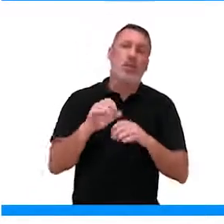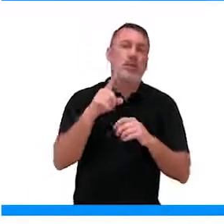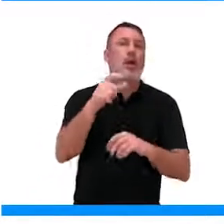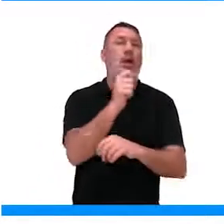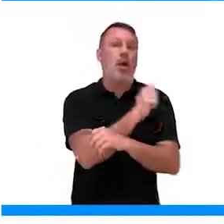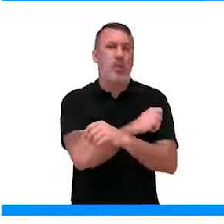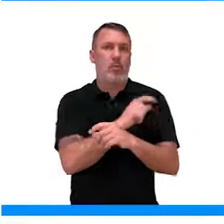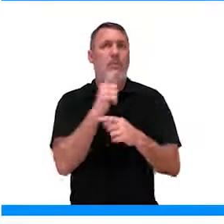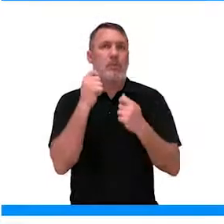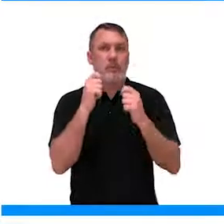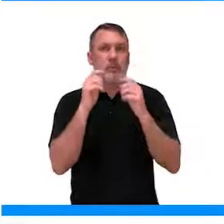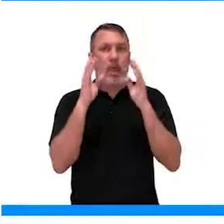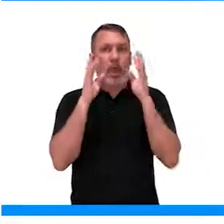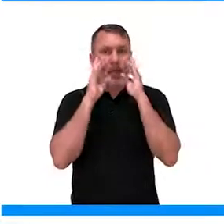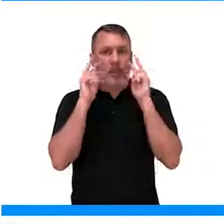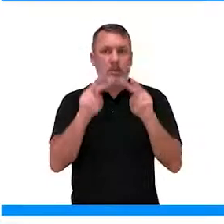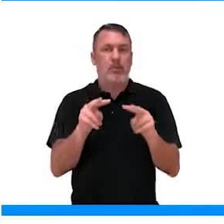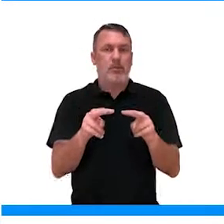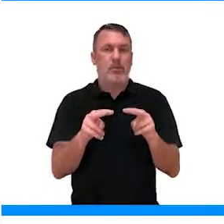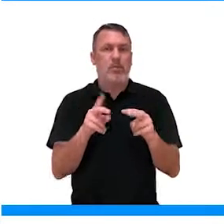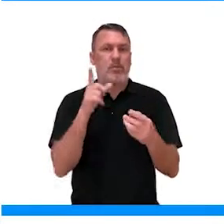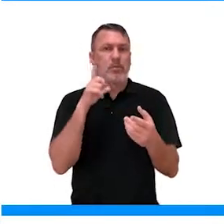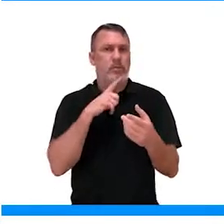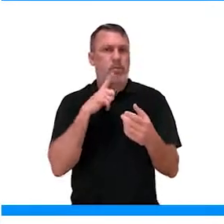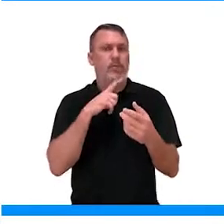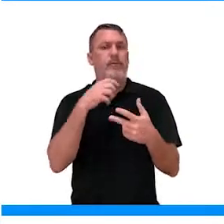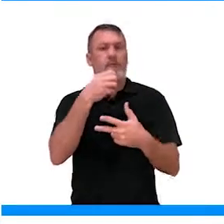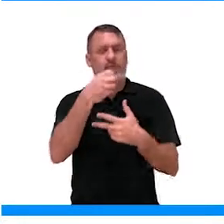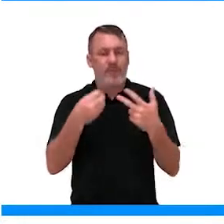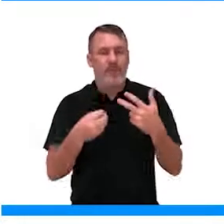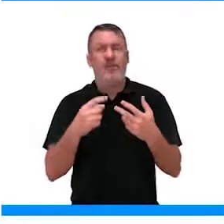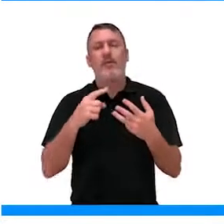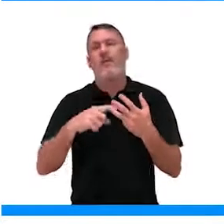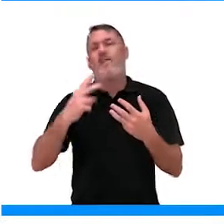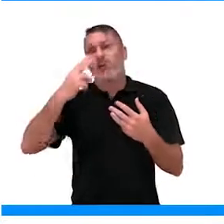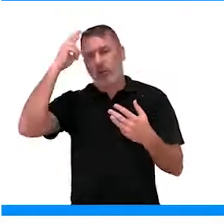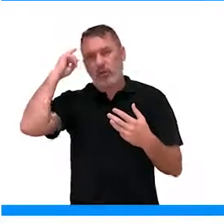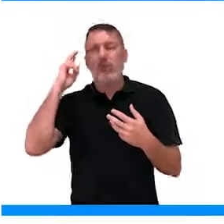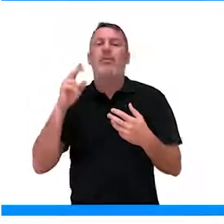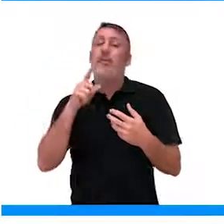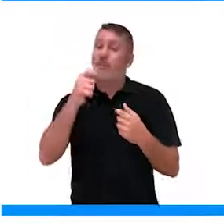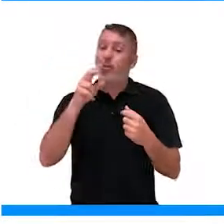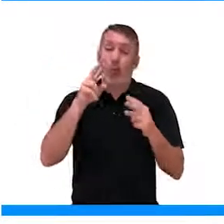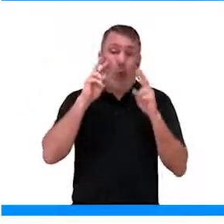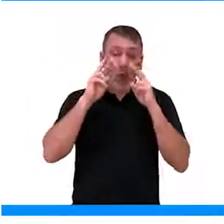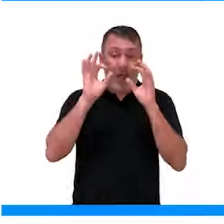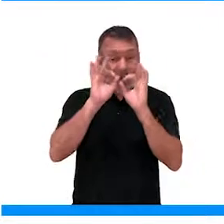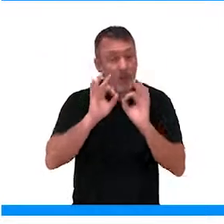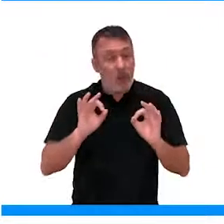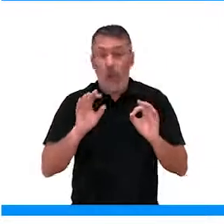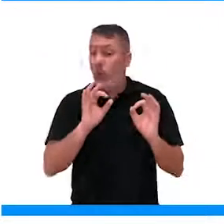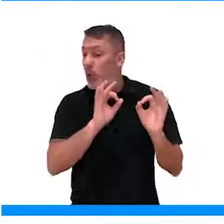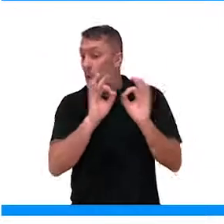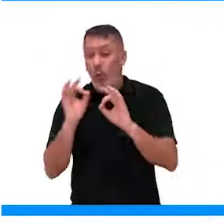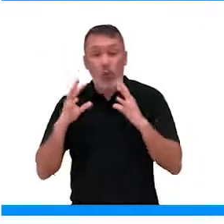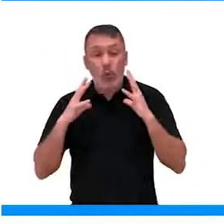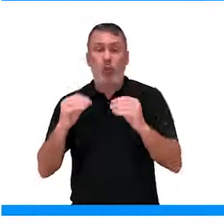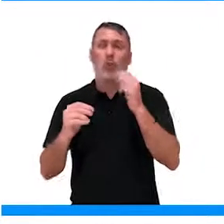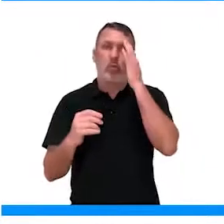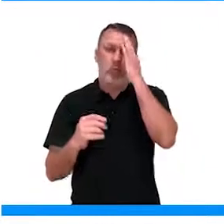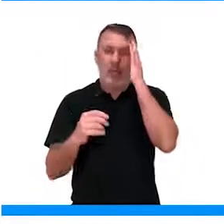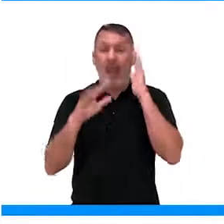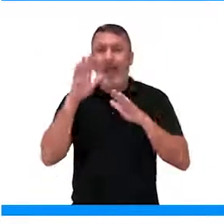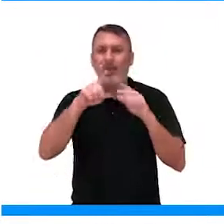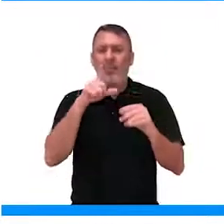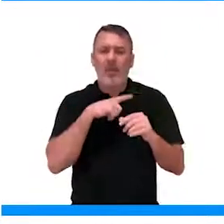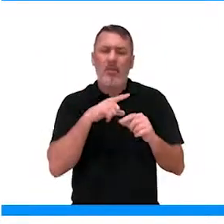né? E o aluno tem que ficar atento a isso. É um gênero muito cobrado nos vestibulares, e aí você tem que olhar tudo. Pode